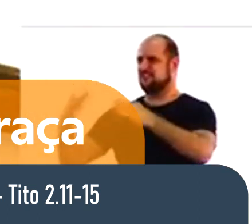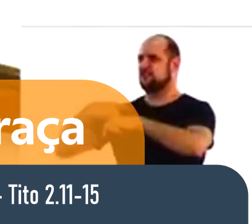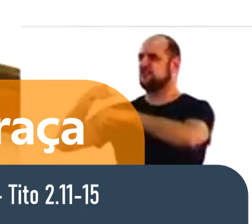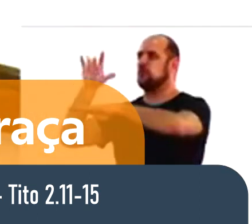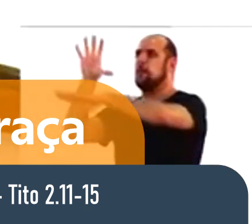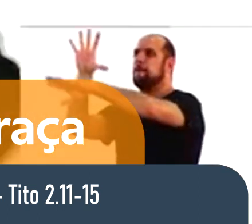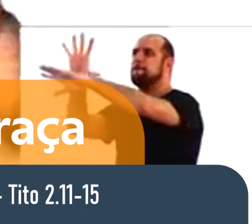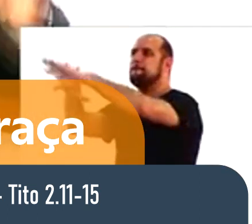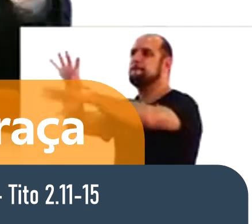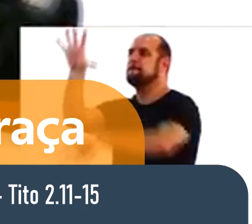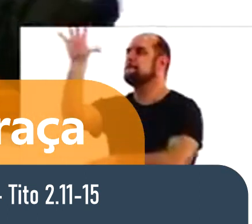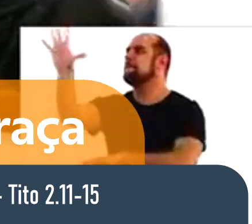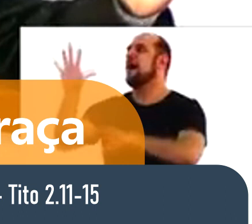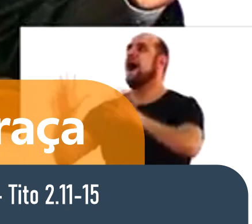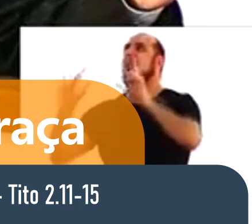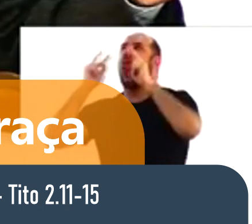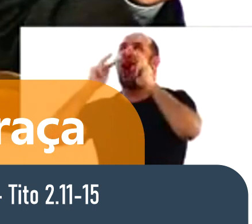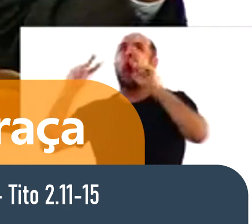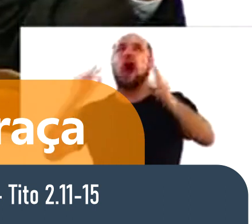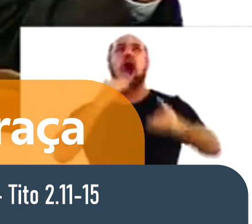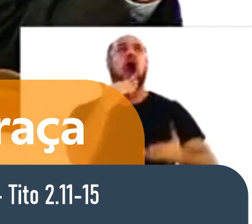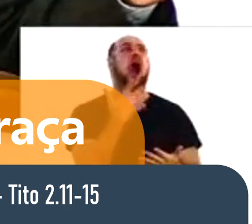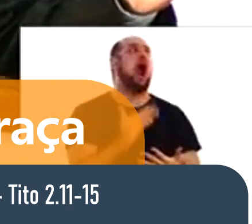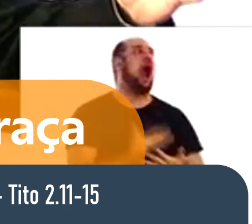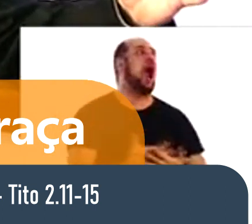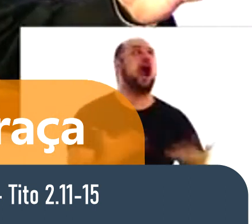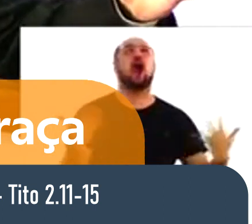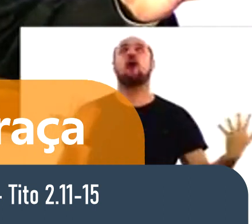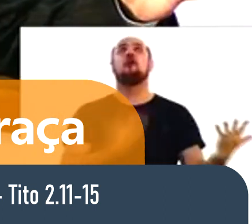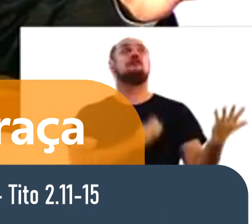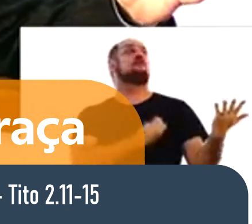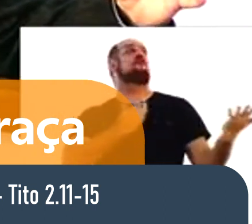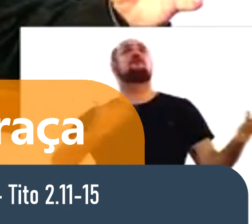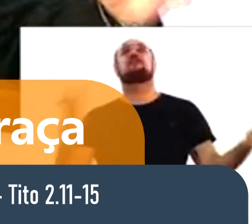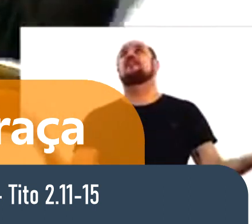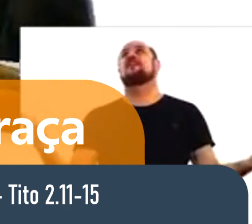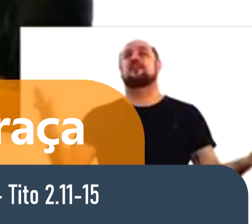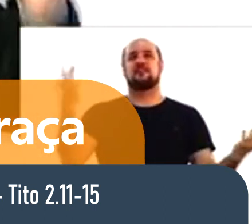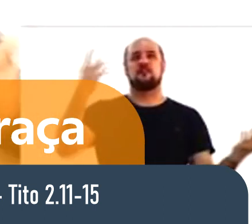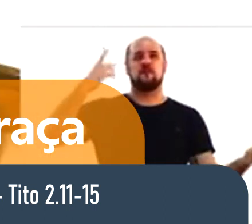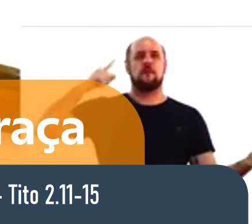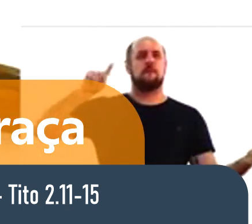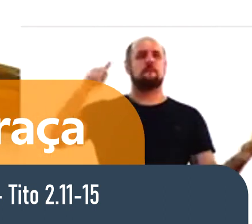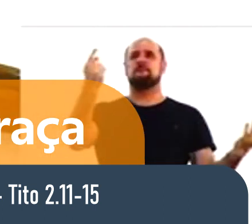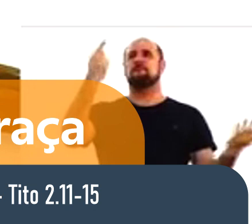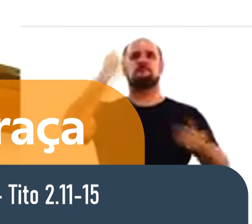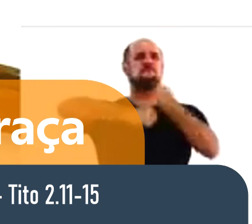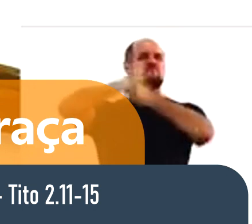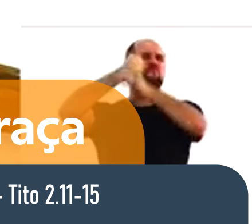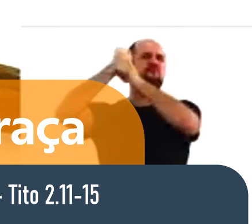mão lá, quando eu fiquei olhando para aquilo que foi construído há centenas de